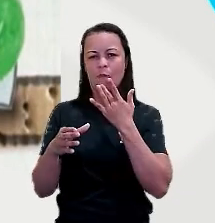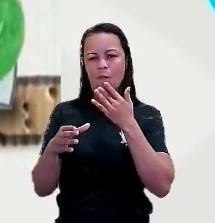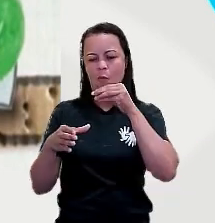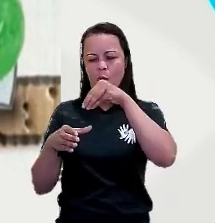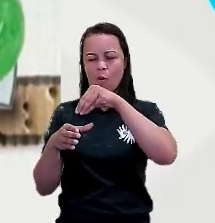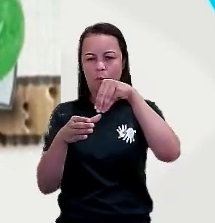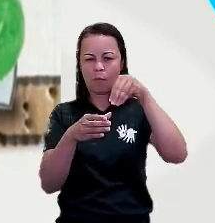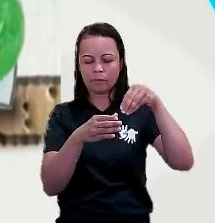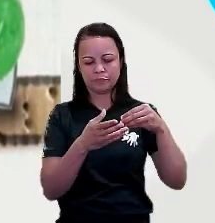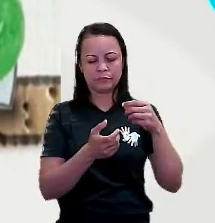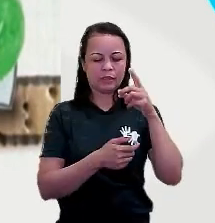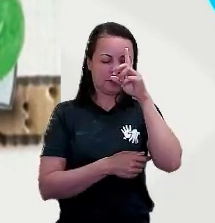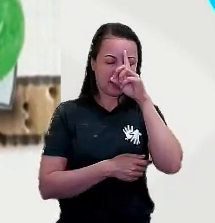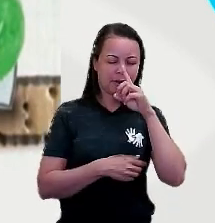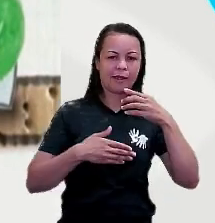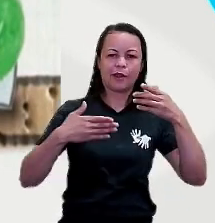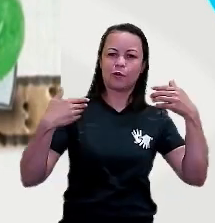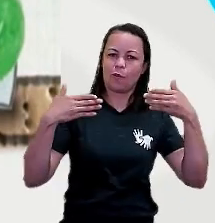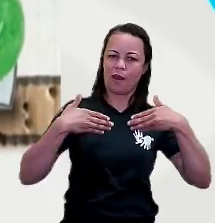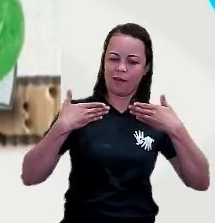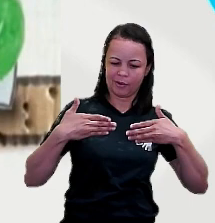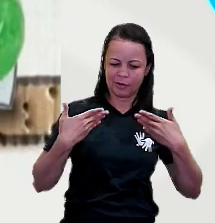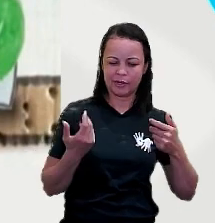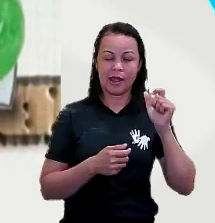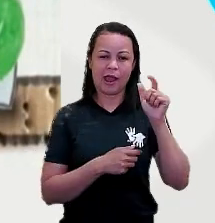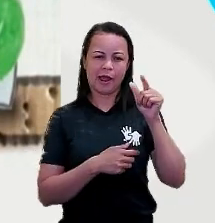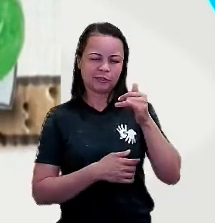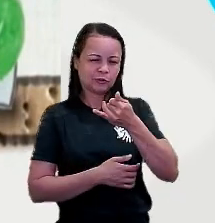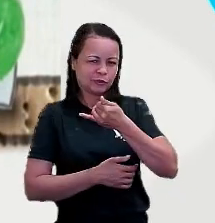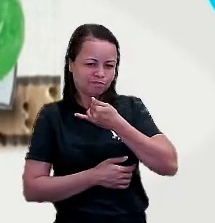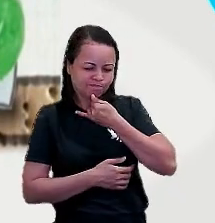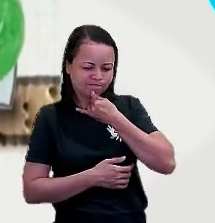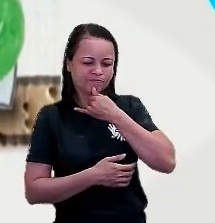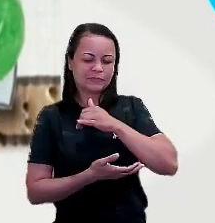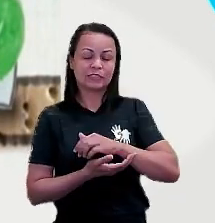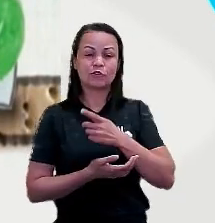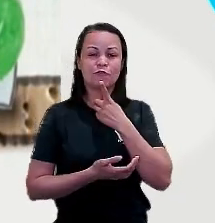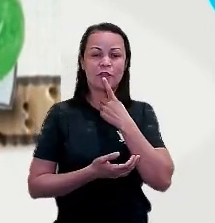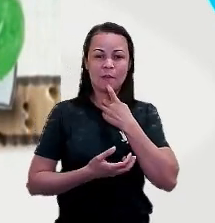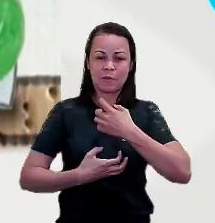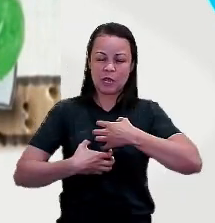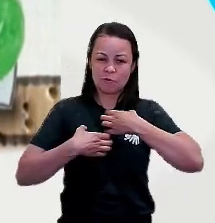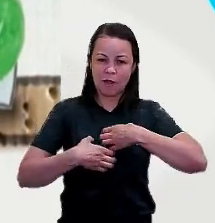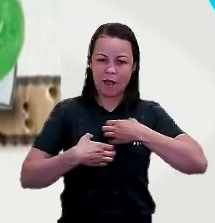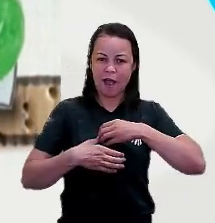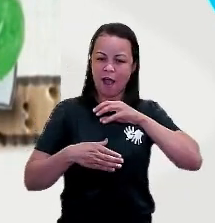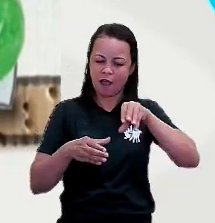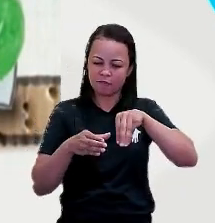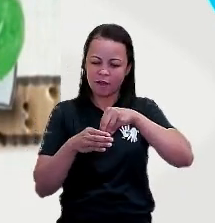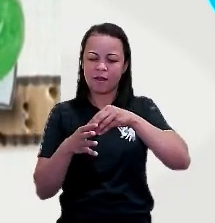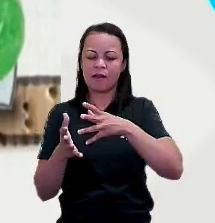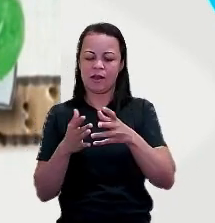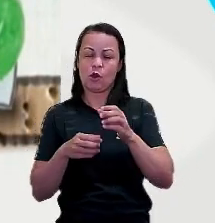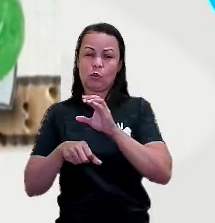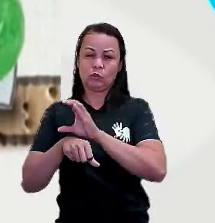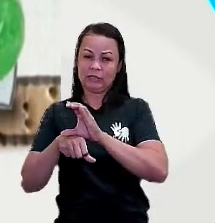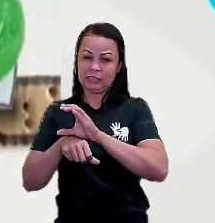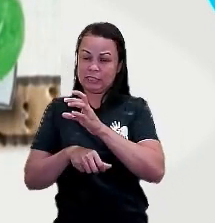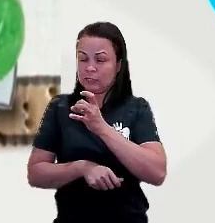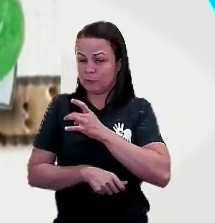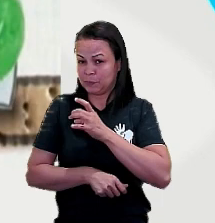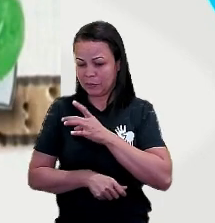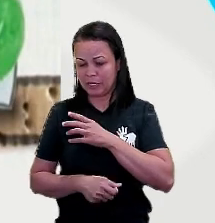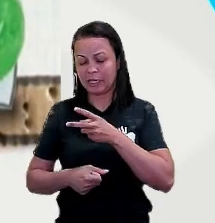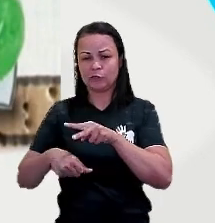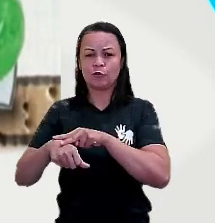pote. Amarelo, a alegria, o azul é a tristeza, o vermelho a raiva, cinza é o medo,